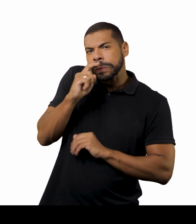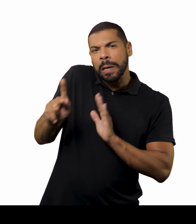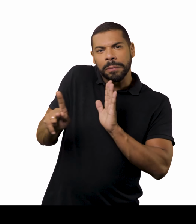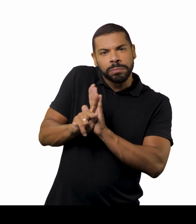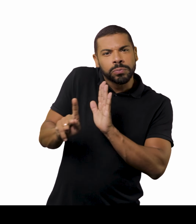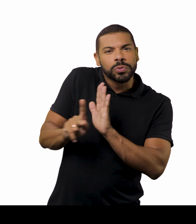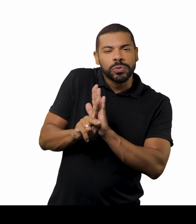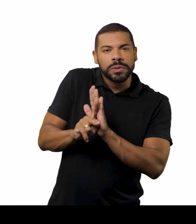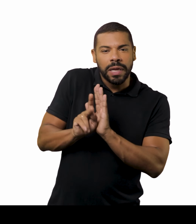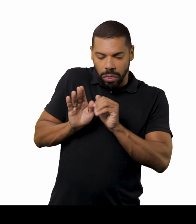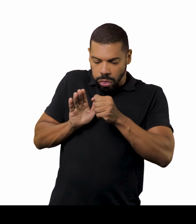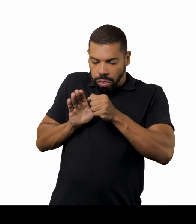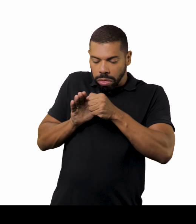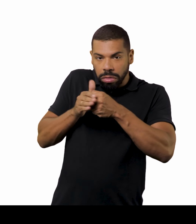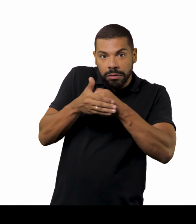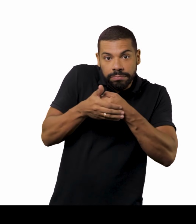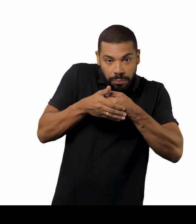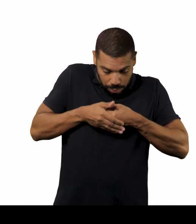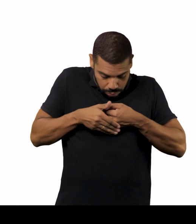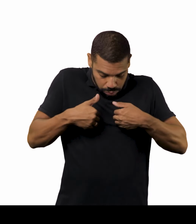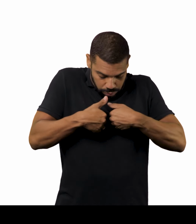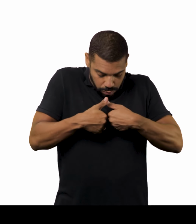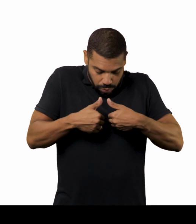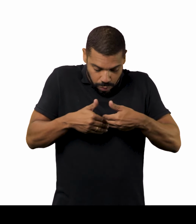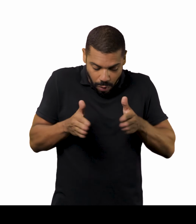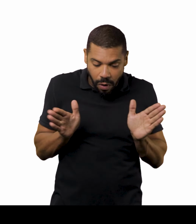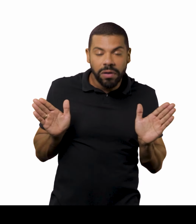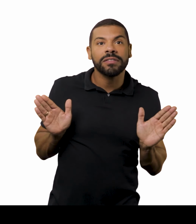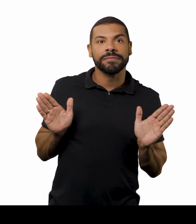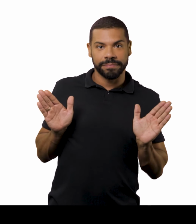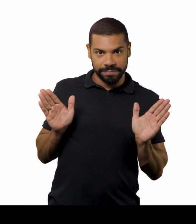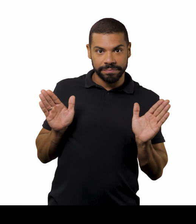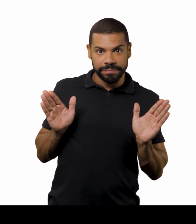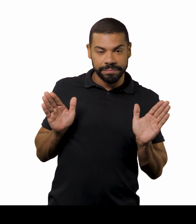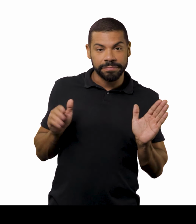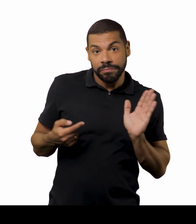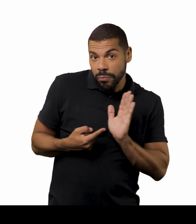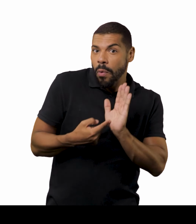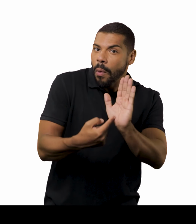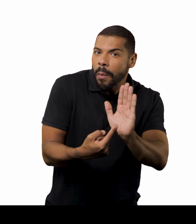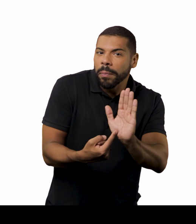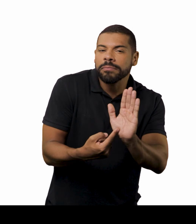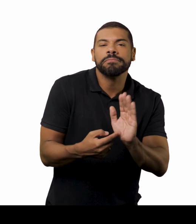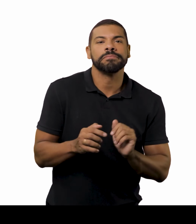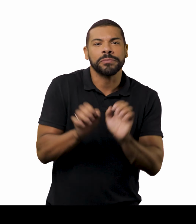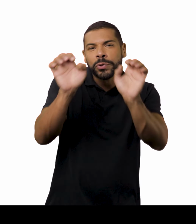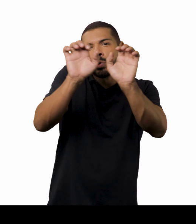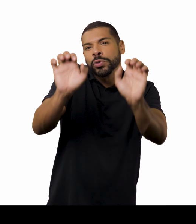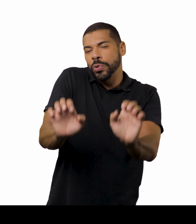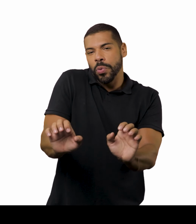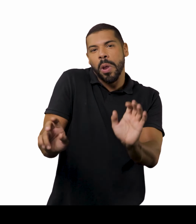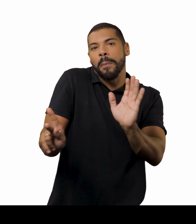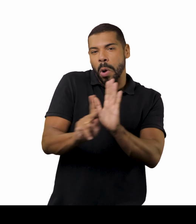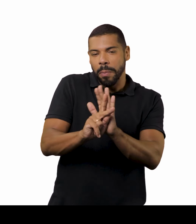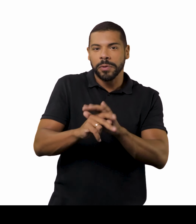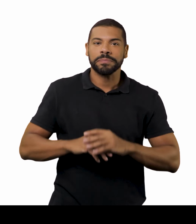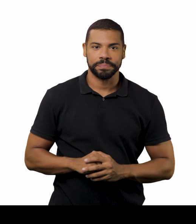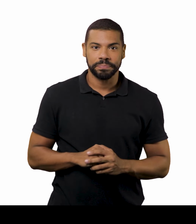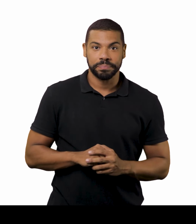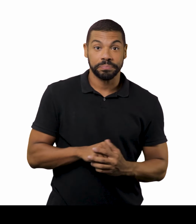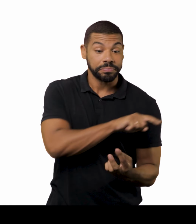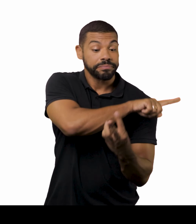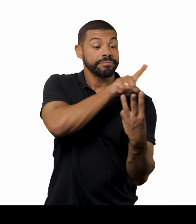direção do peito, em vez de esconder, ele mostra. E o biquíni embaixo fica uma estrutura totalmente